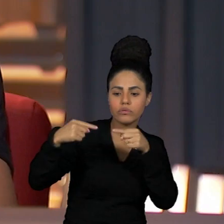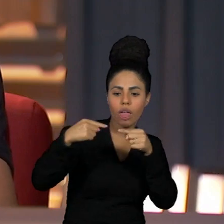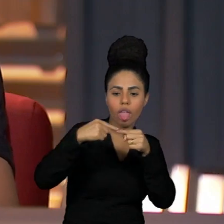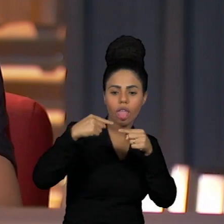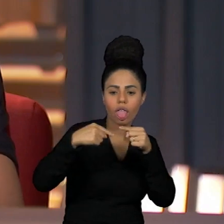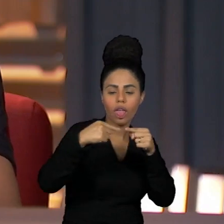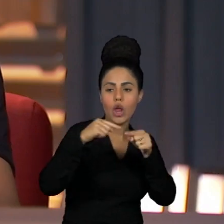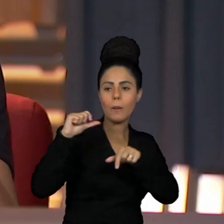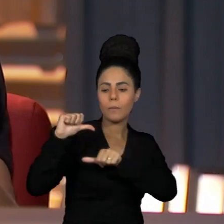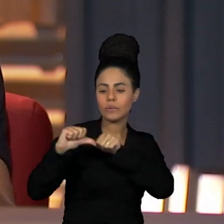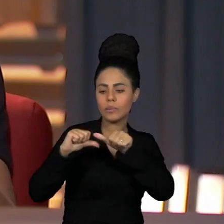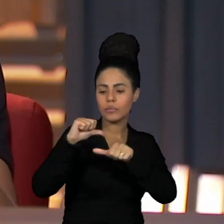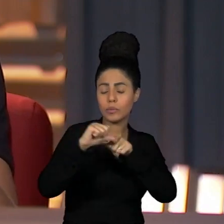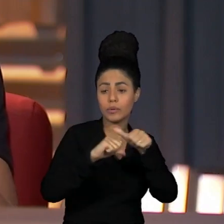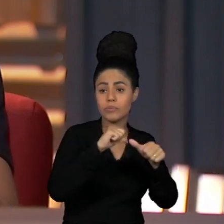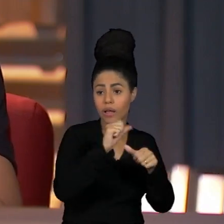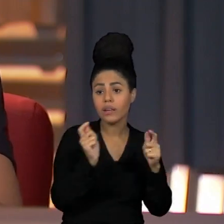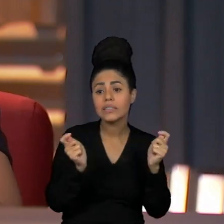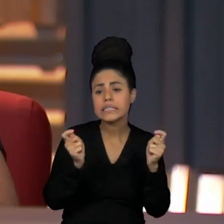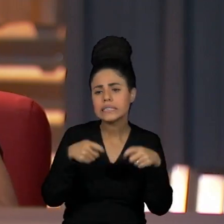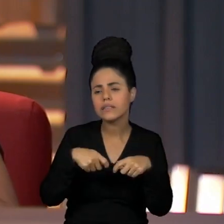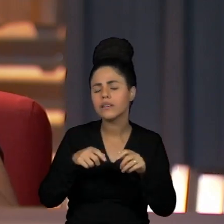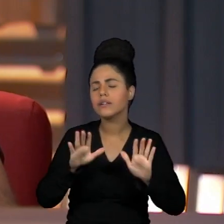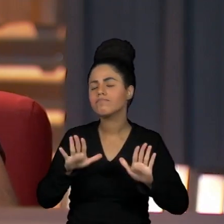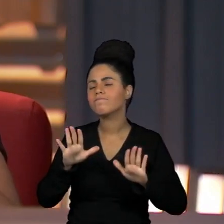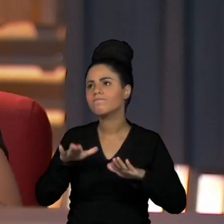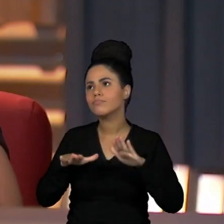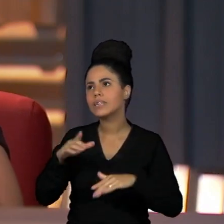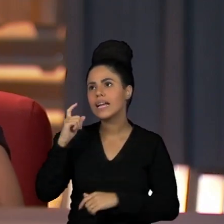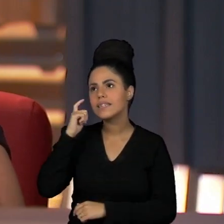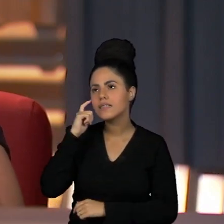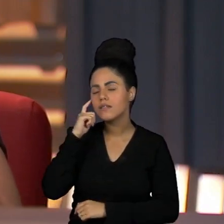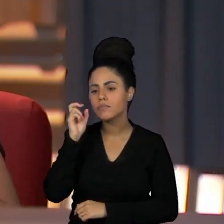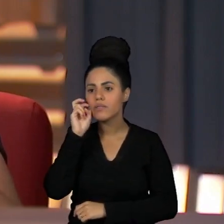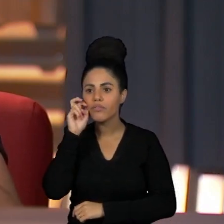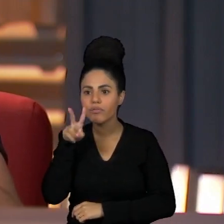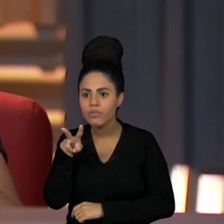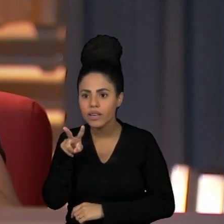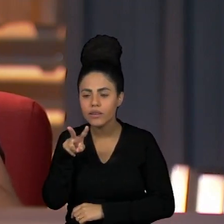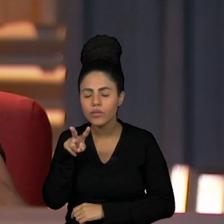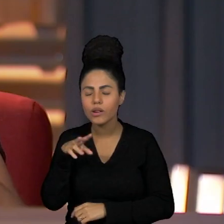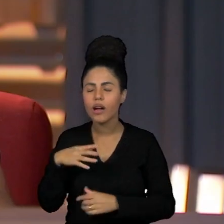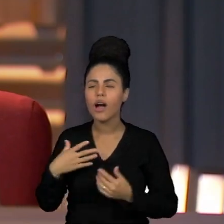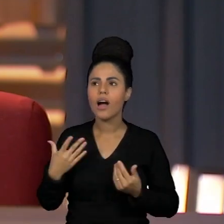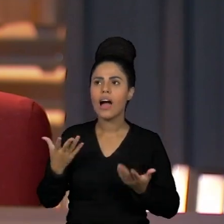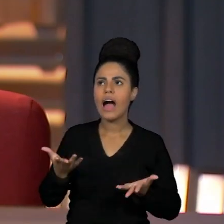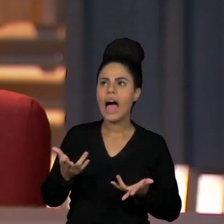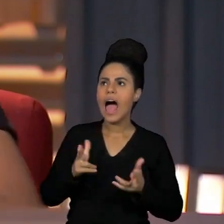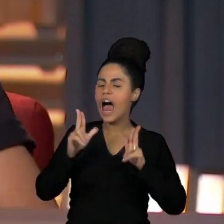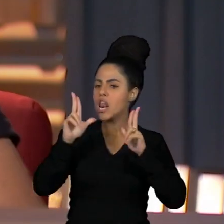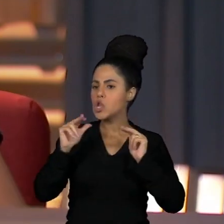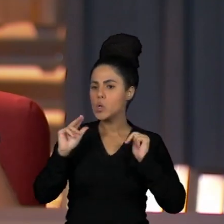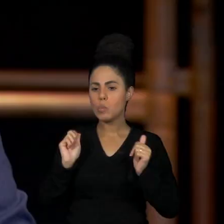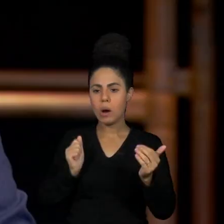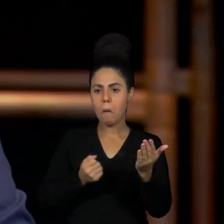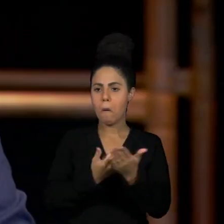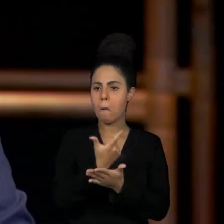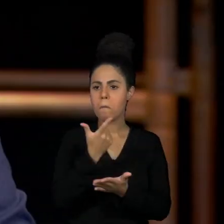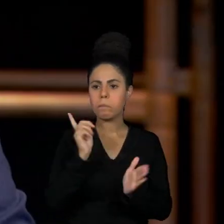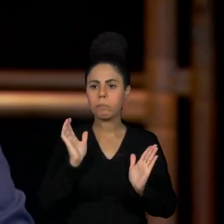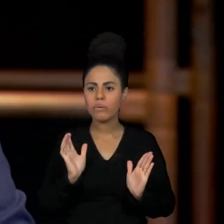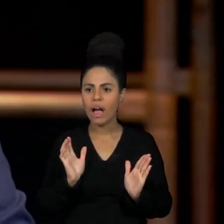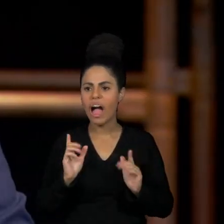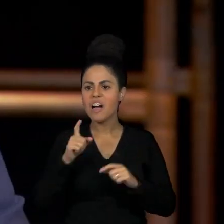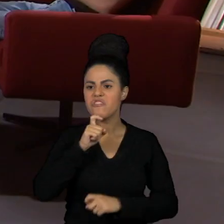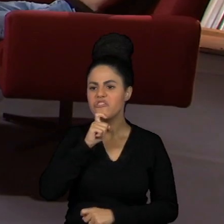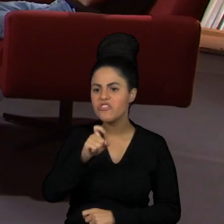Adaptar. Isso, nada impede. Porque às vezes alguém que vai estar assistindo vai falar, então ele nunca vai comprar verde. Não estou falando isso,